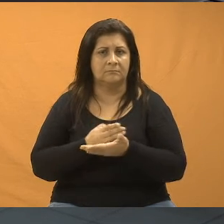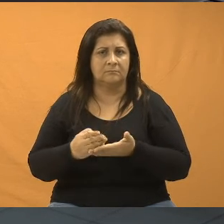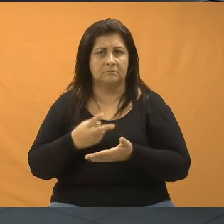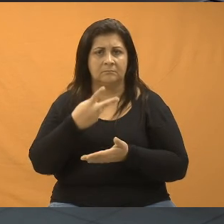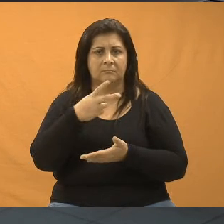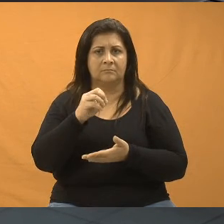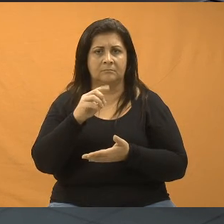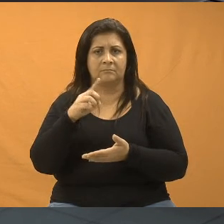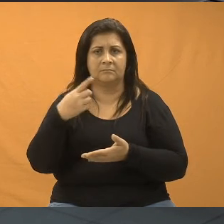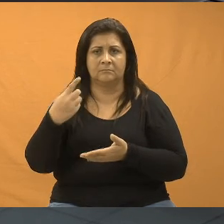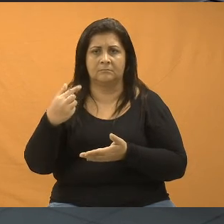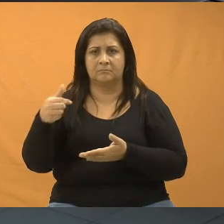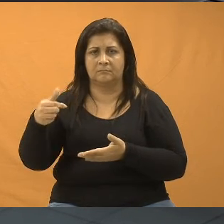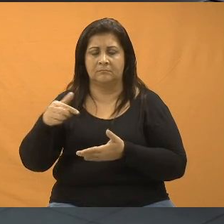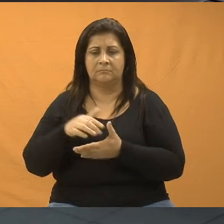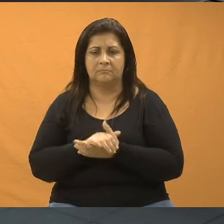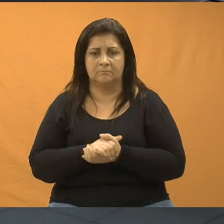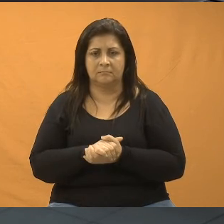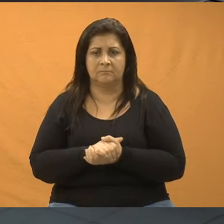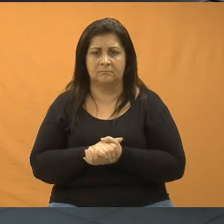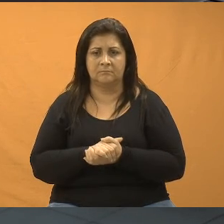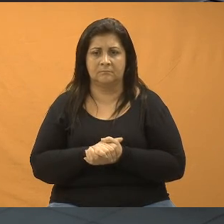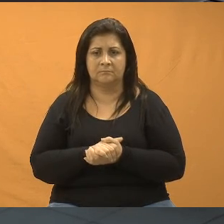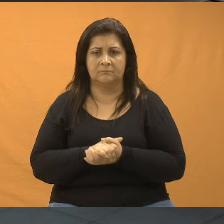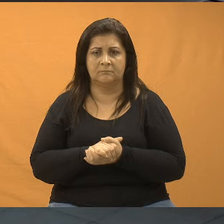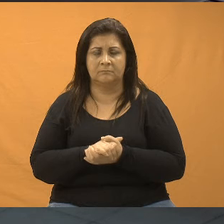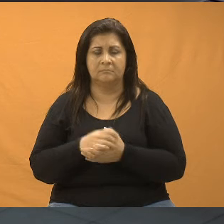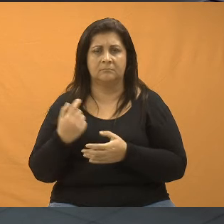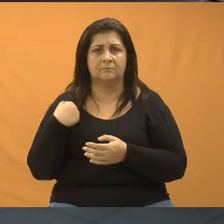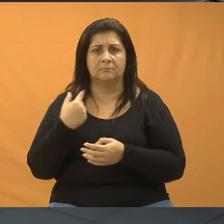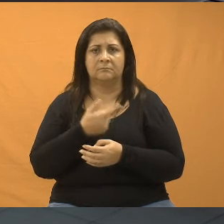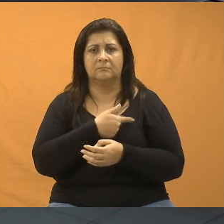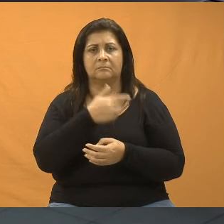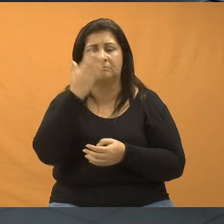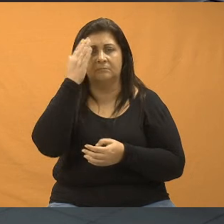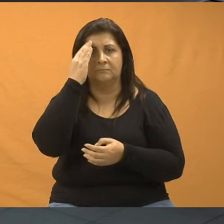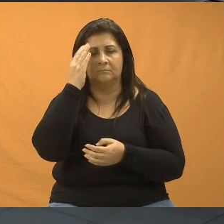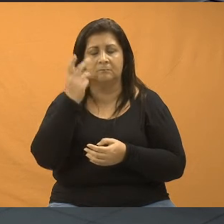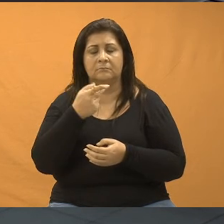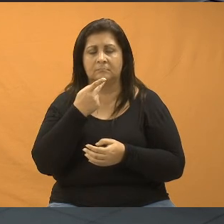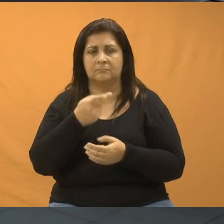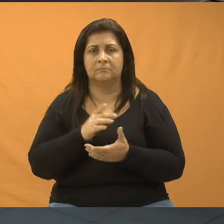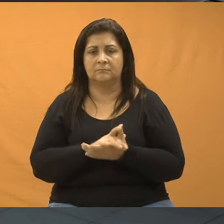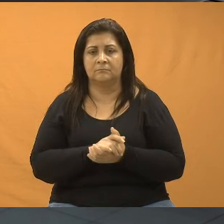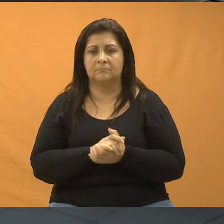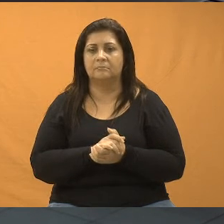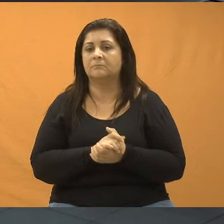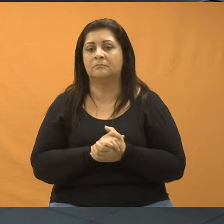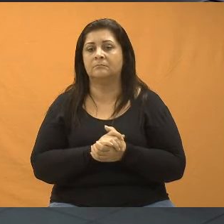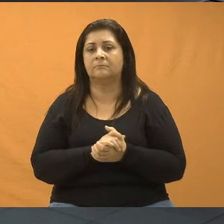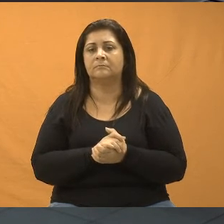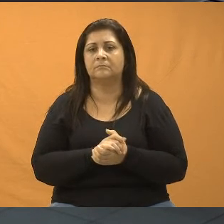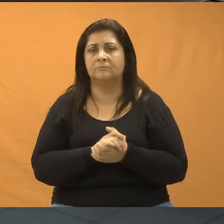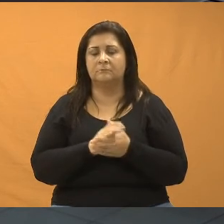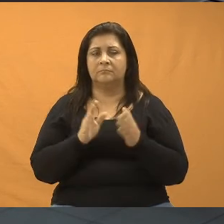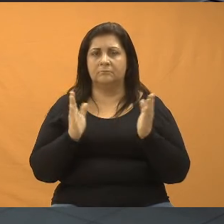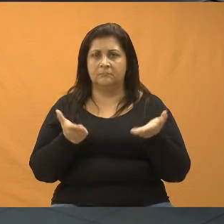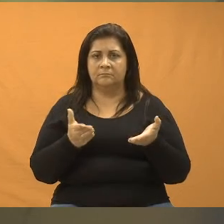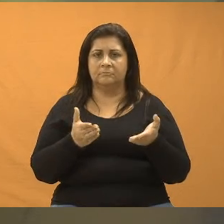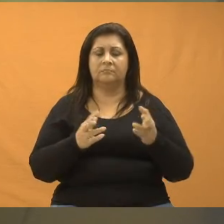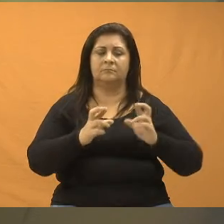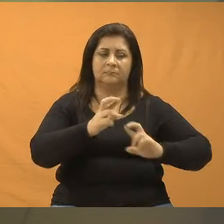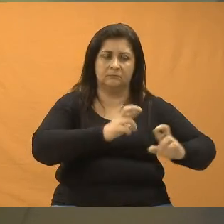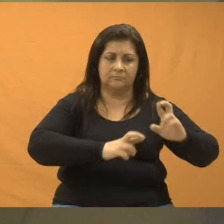gente tem essa consciência. O que você está falando, eu pelo menos já fiz essa